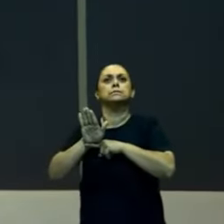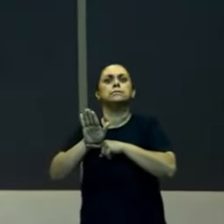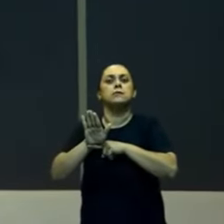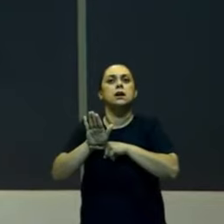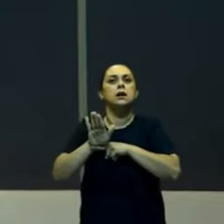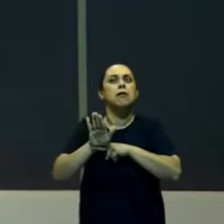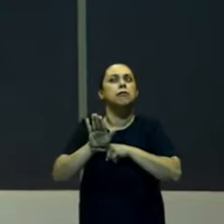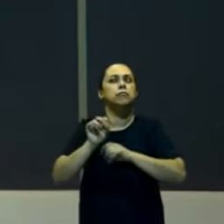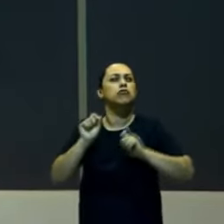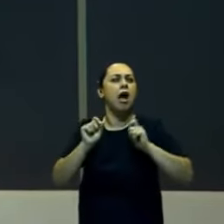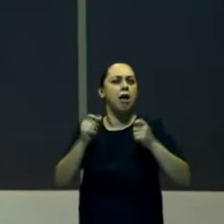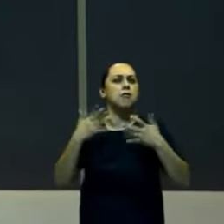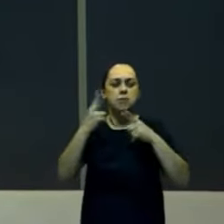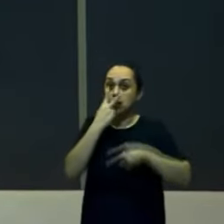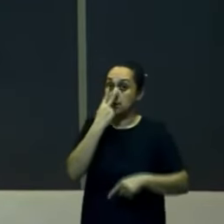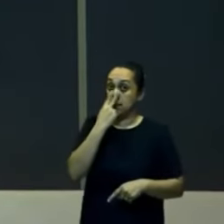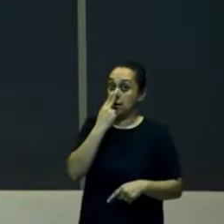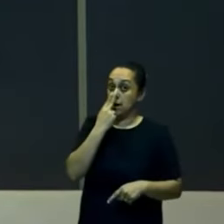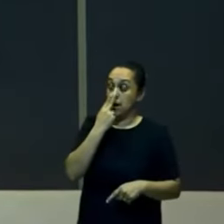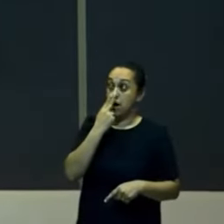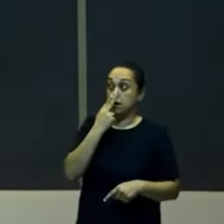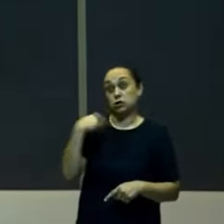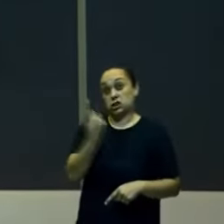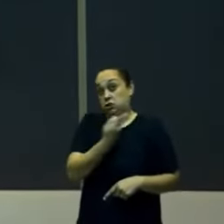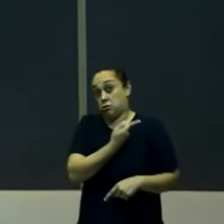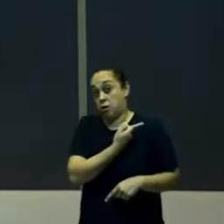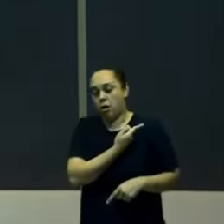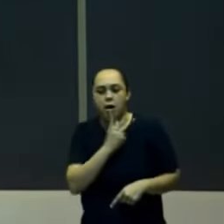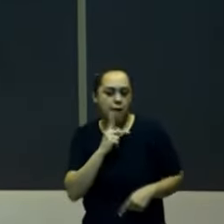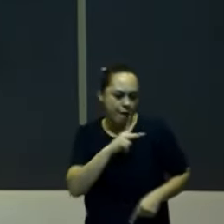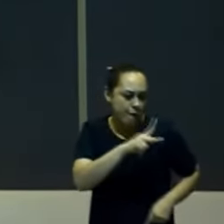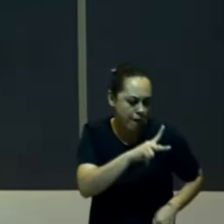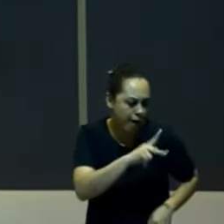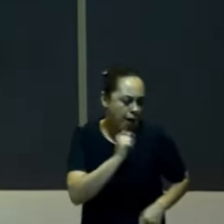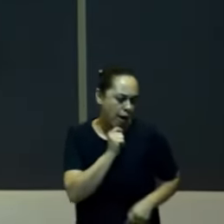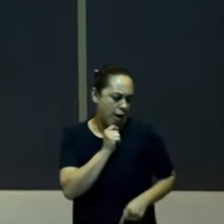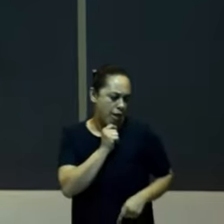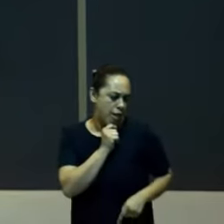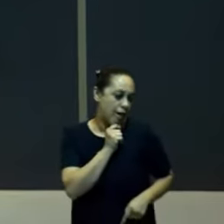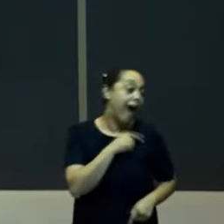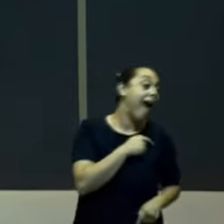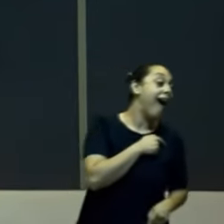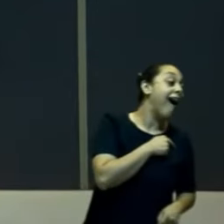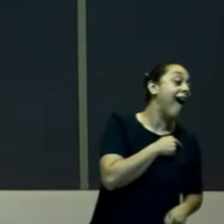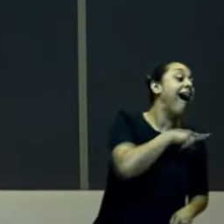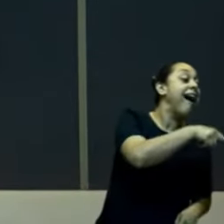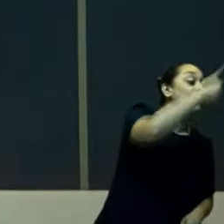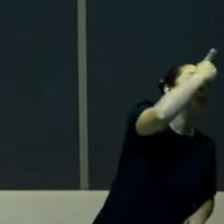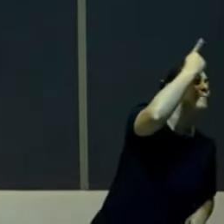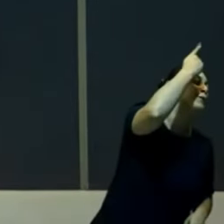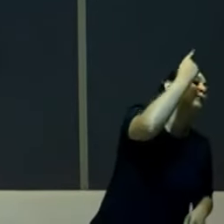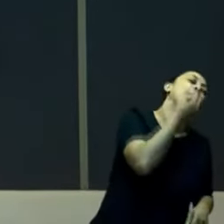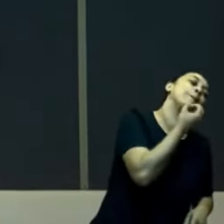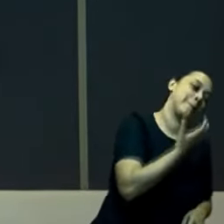pessoas. Fulano, Ciclano e Beltrano são generosos. E a